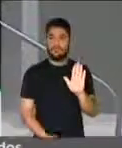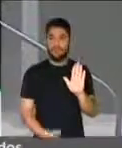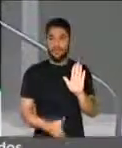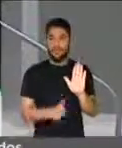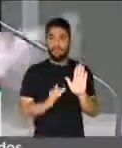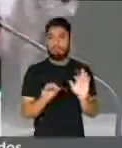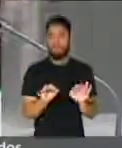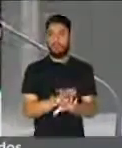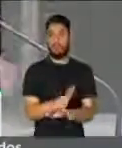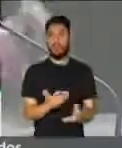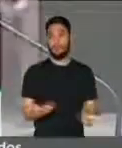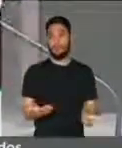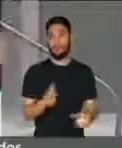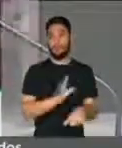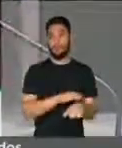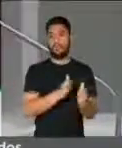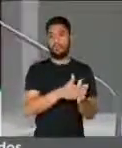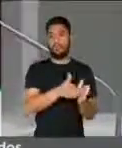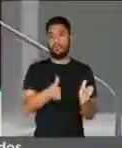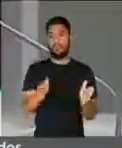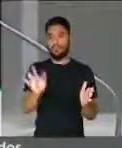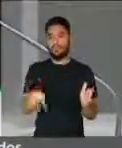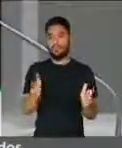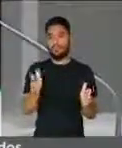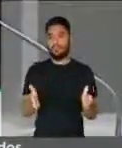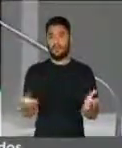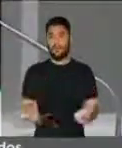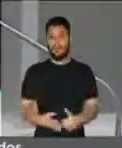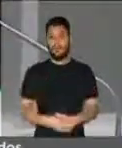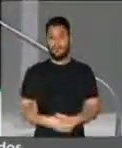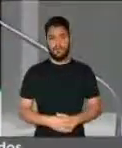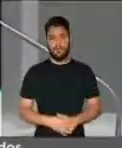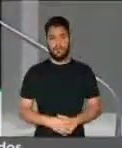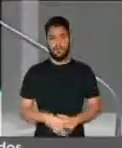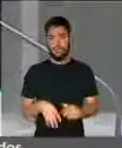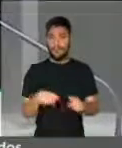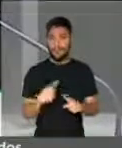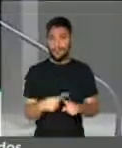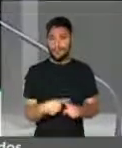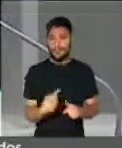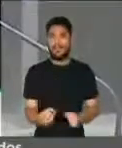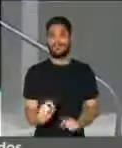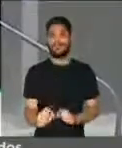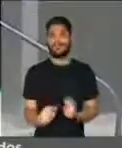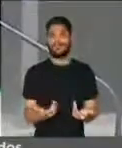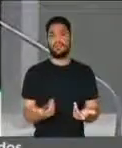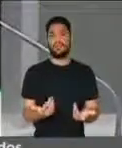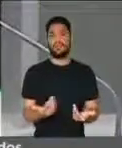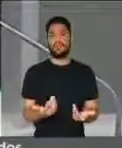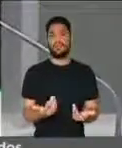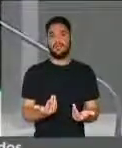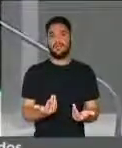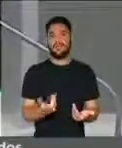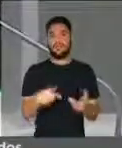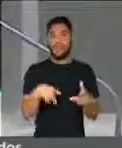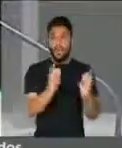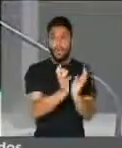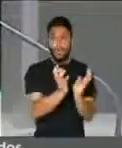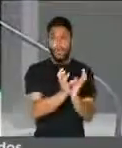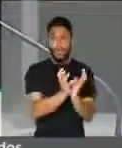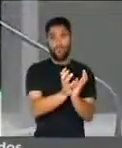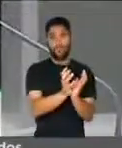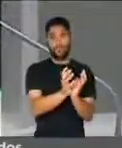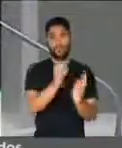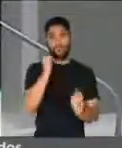medida provisória pela ineficiência e pela quase que determinação da base que apoia